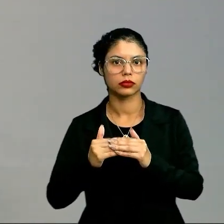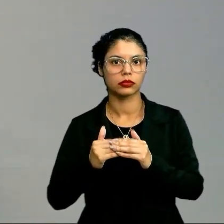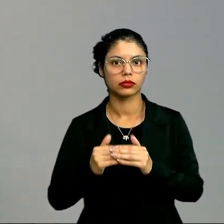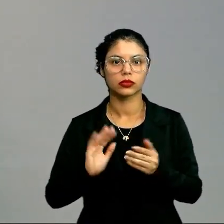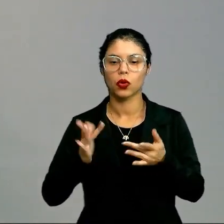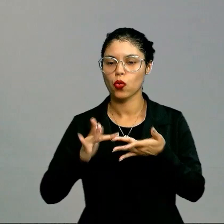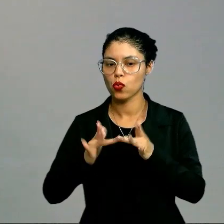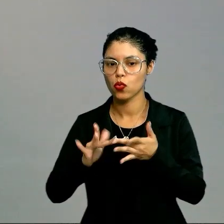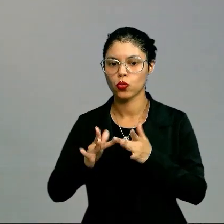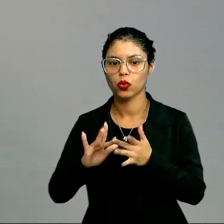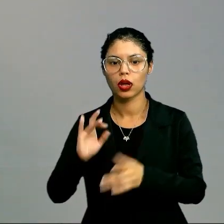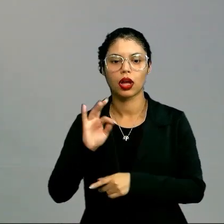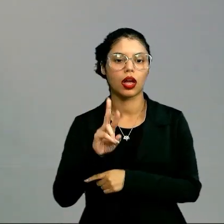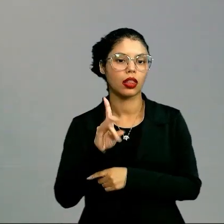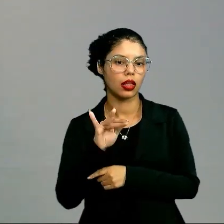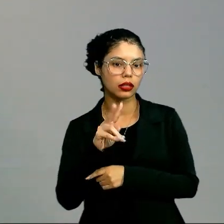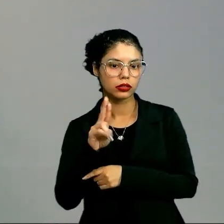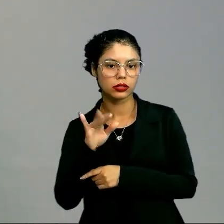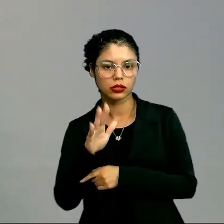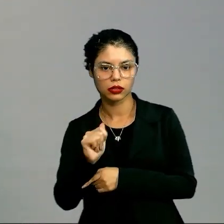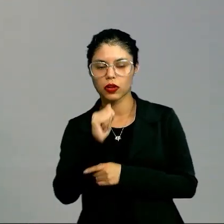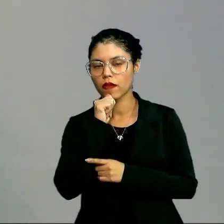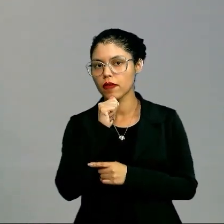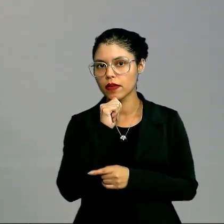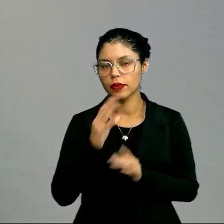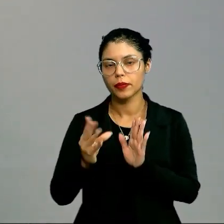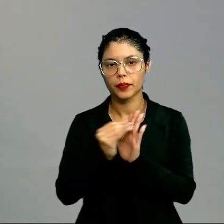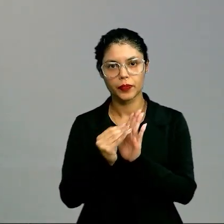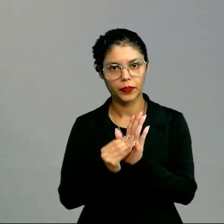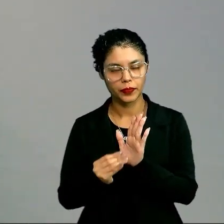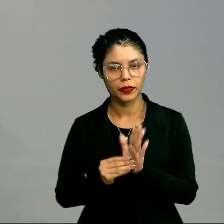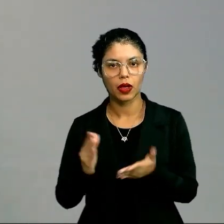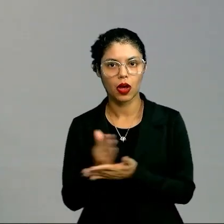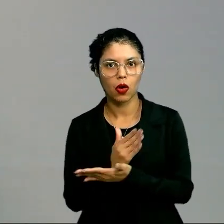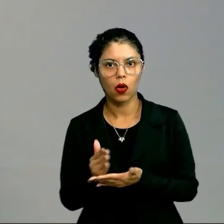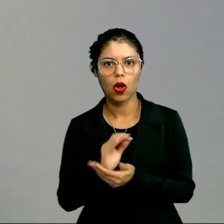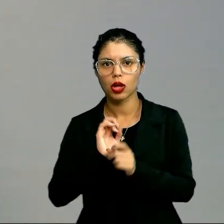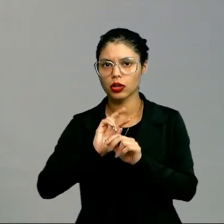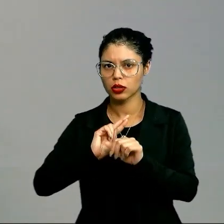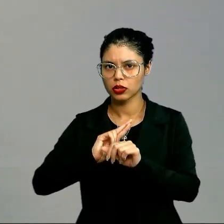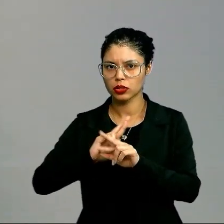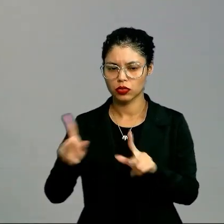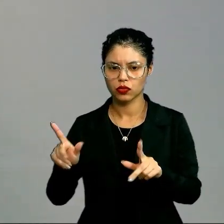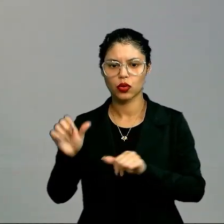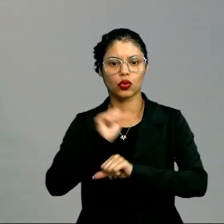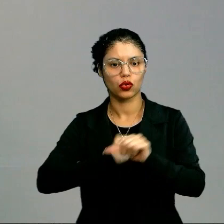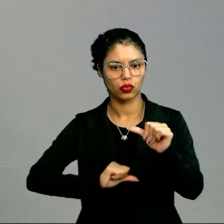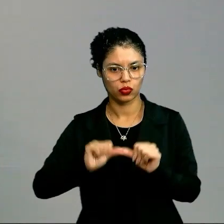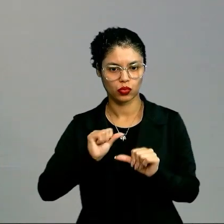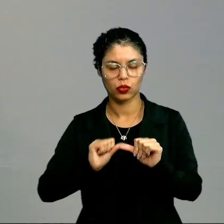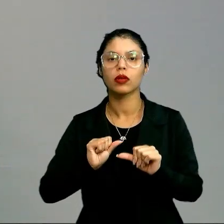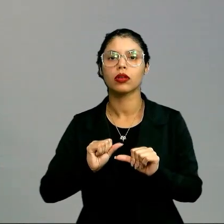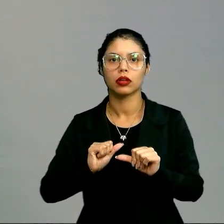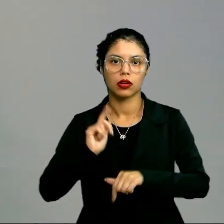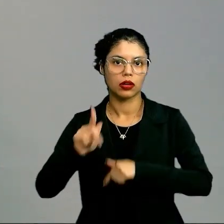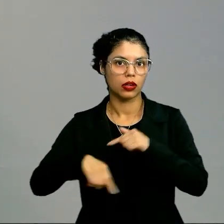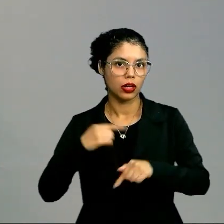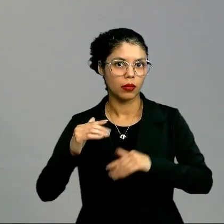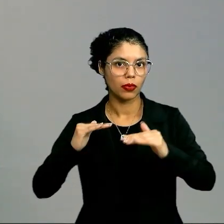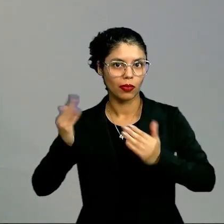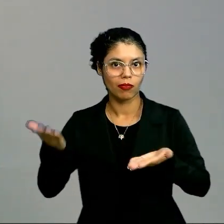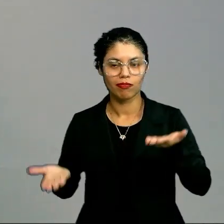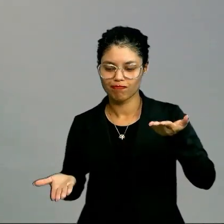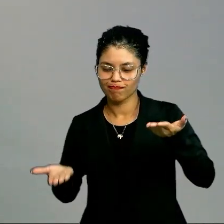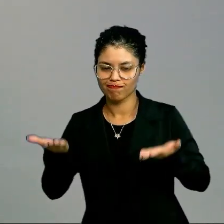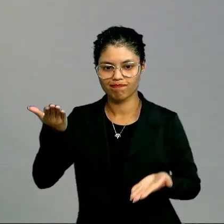de contato, catalisador, algum fator que desloque esse equilíbrio químico. E deslocar o equilíbrio químico significa dizer